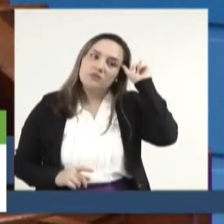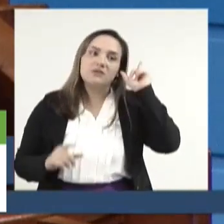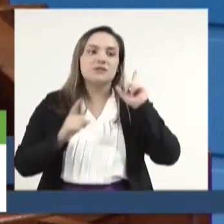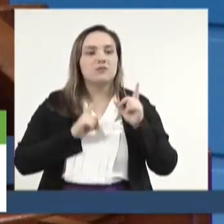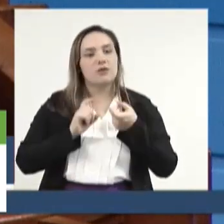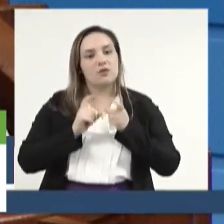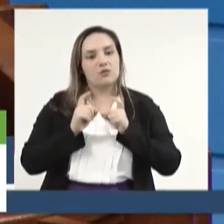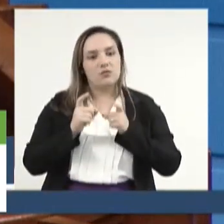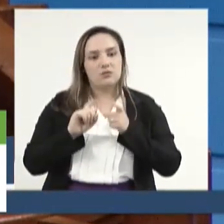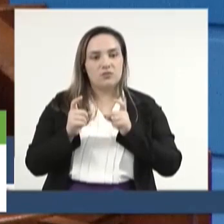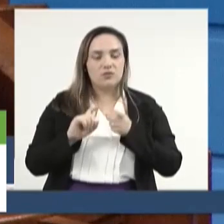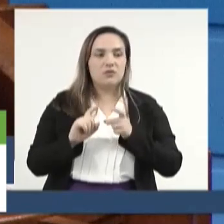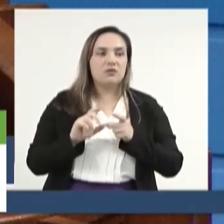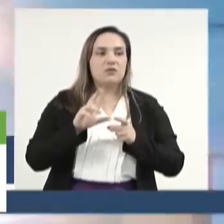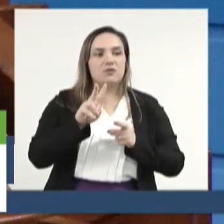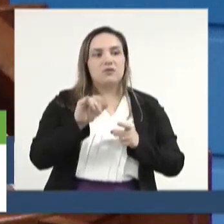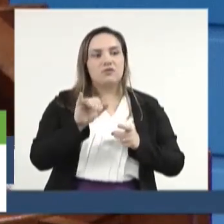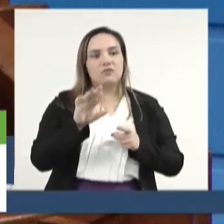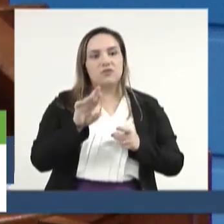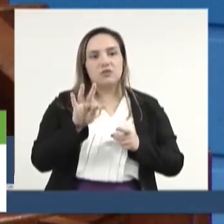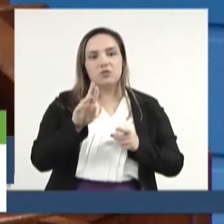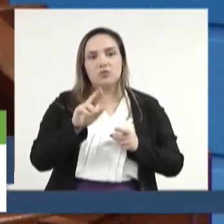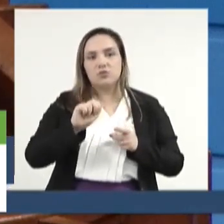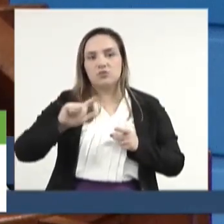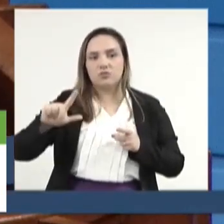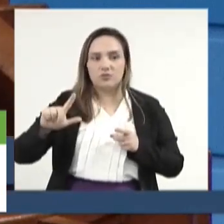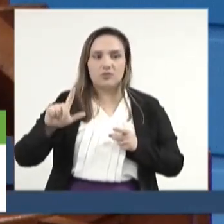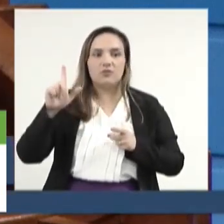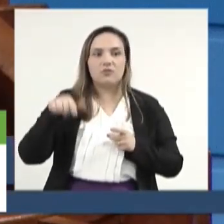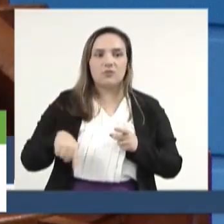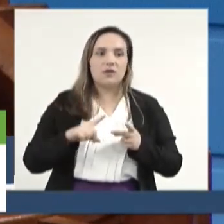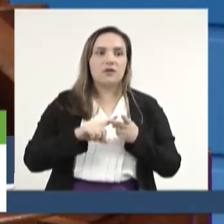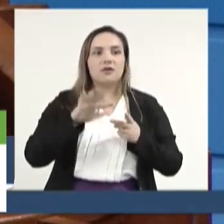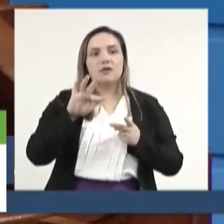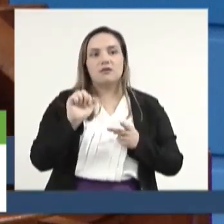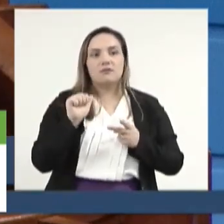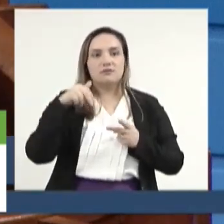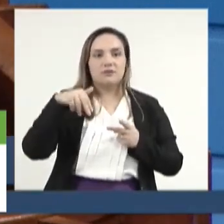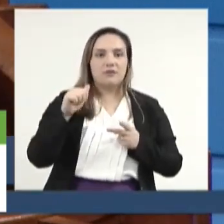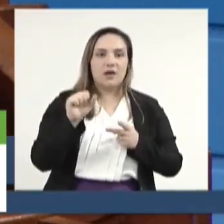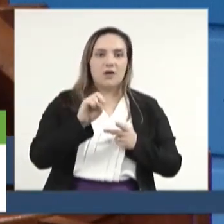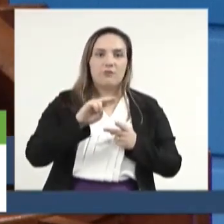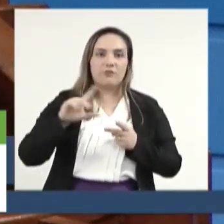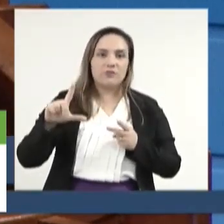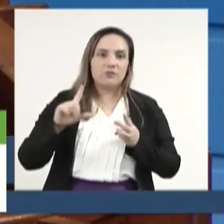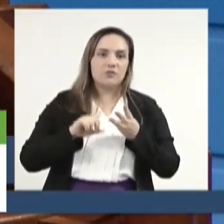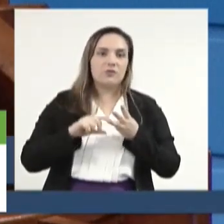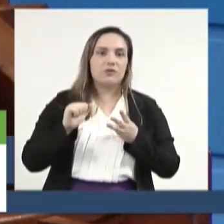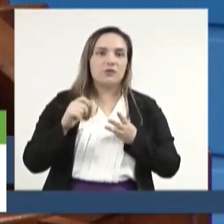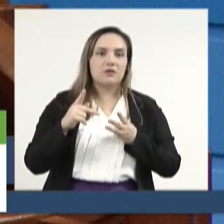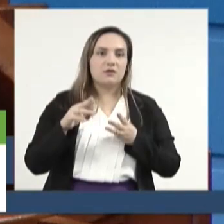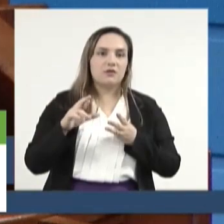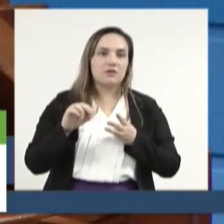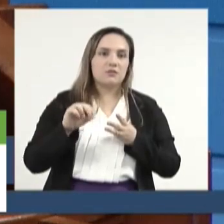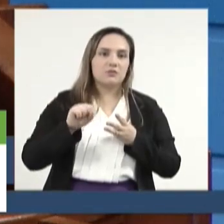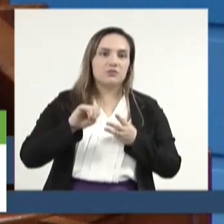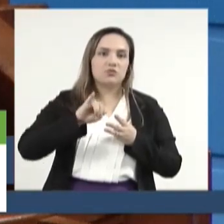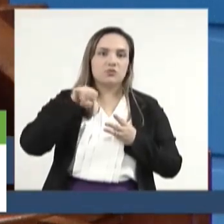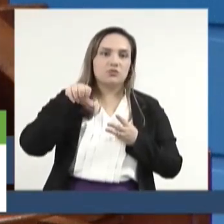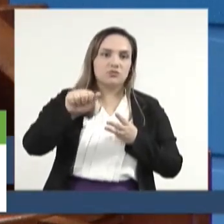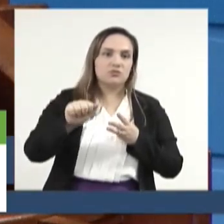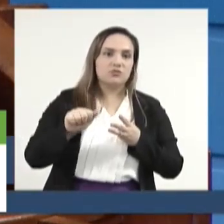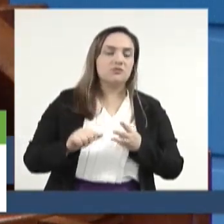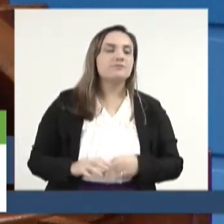reunião virtual entre a FamaSul, a AproSoja, o governador do estado e o ministro da Agricultura,